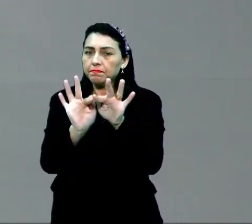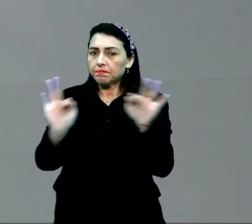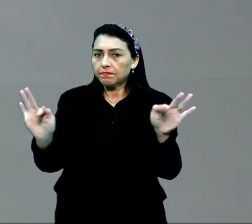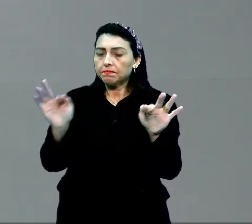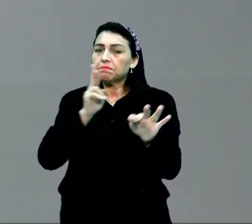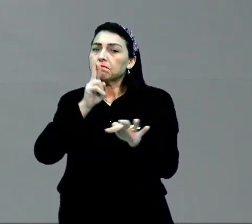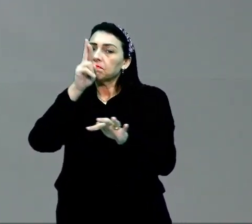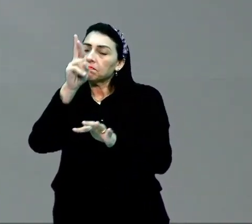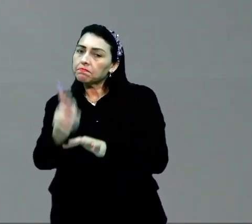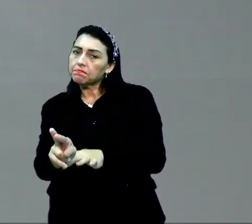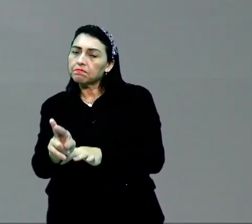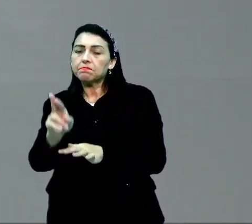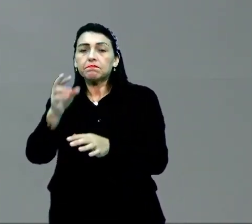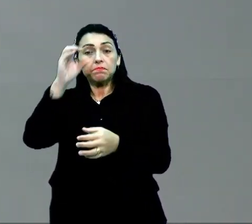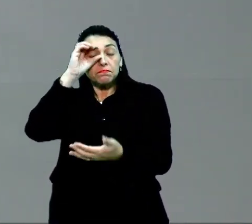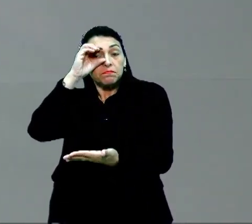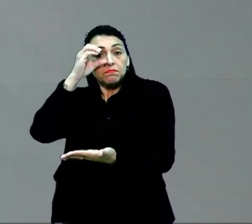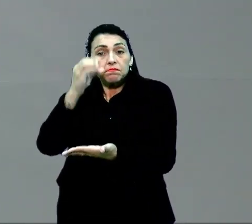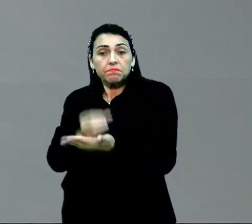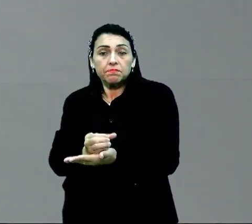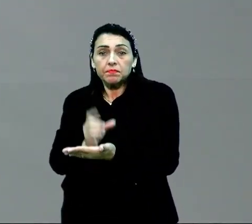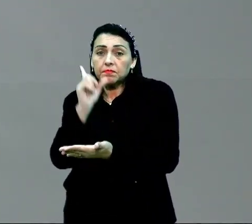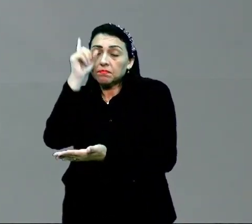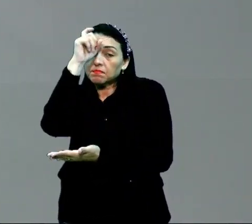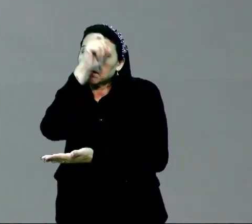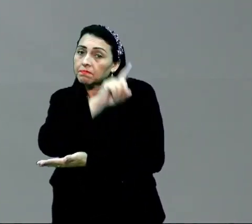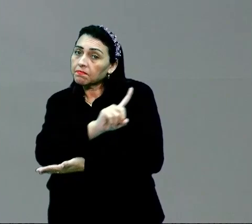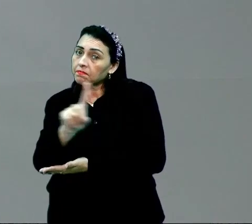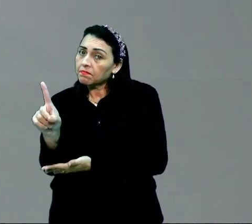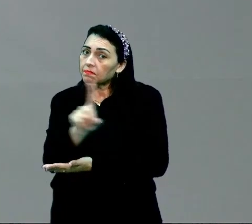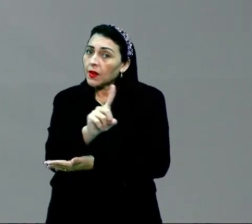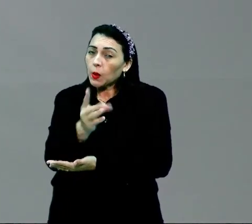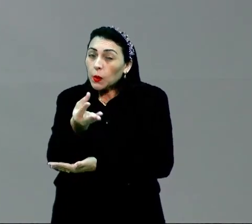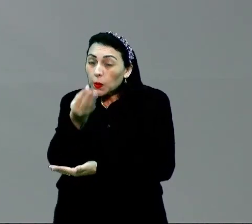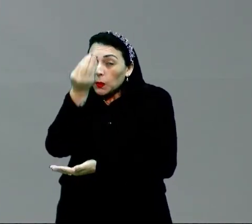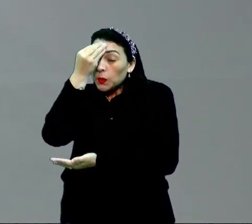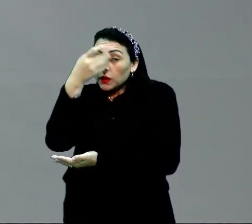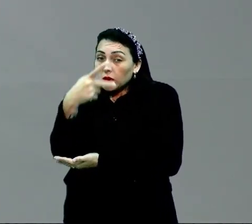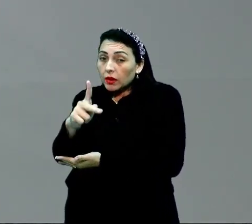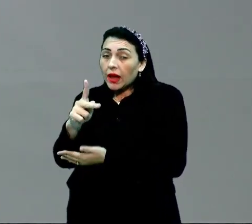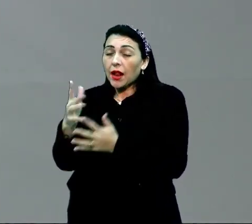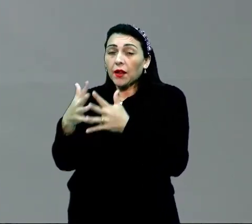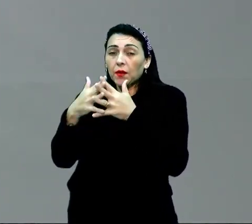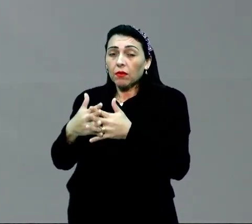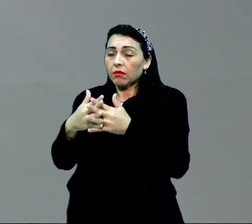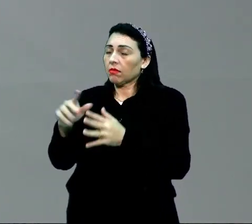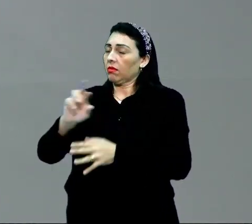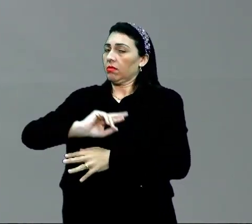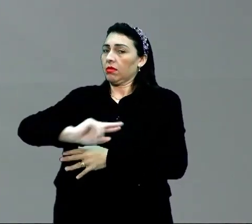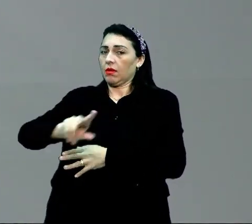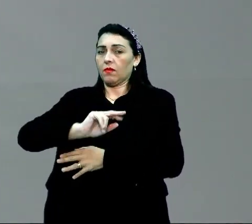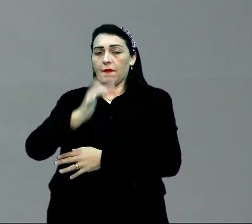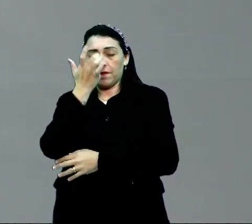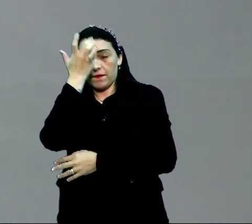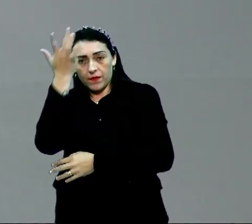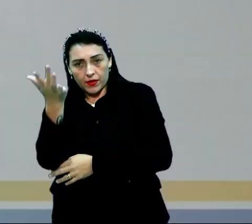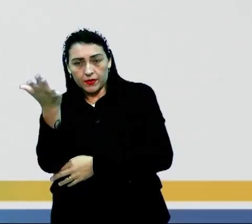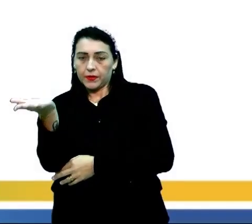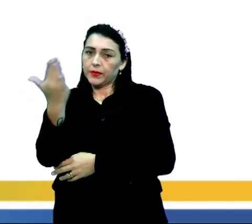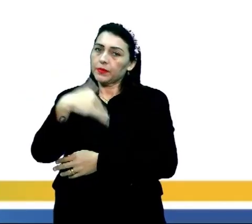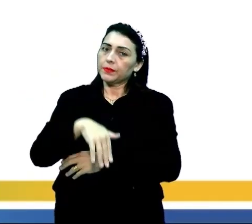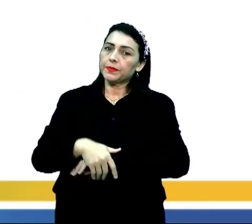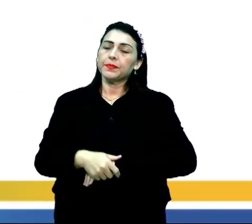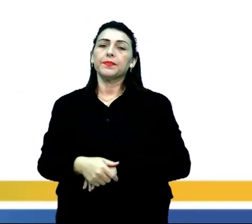as respostas são as teses. Gente, não é difícil, alguém colocou na sua cabeça que era complicado, mas não é. É fácil. Vamos